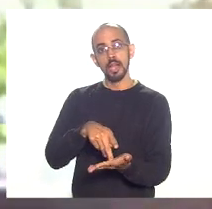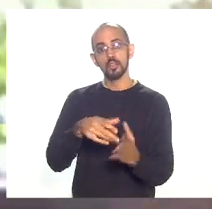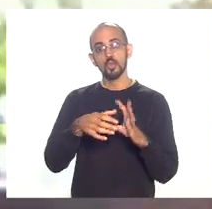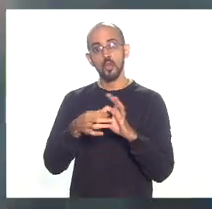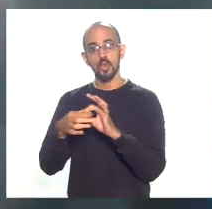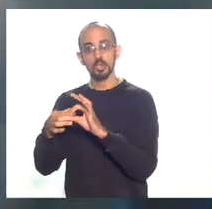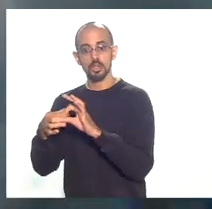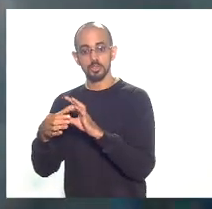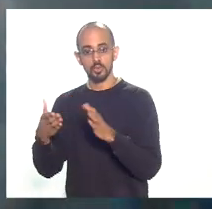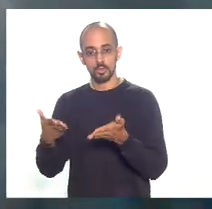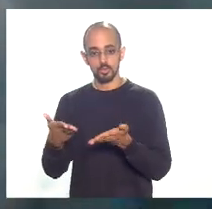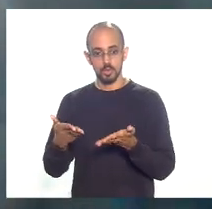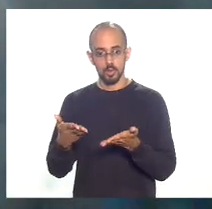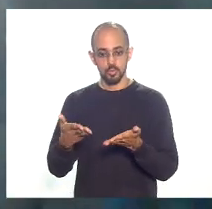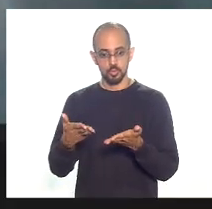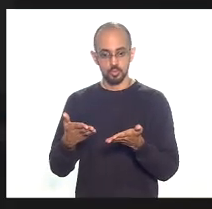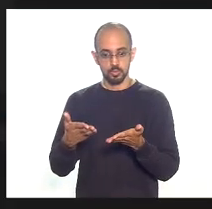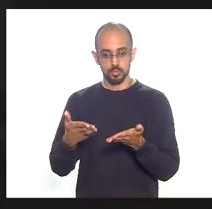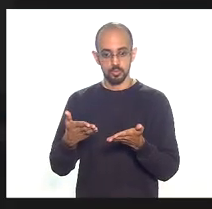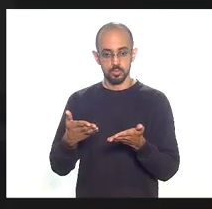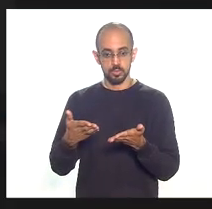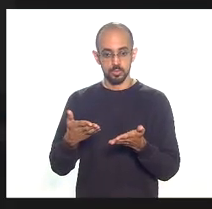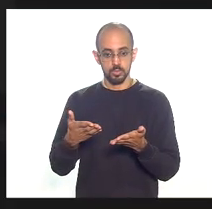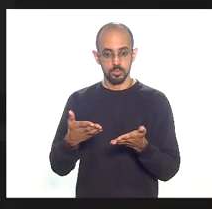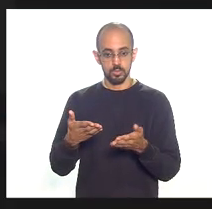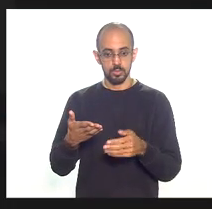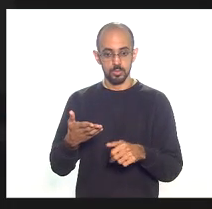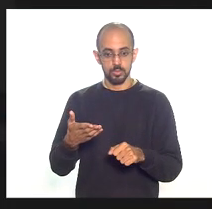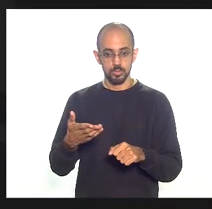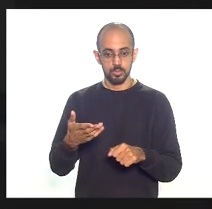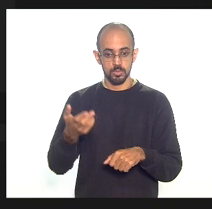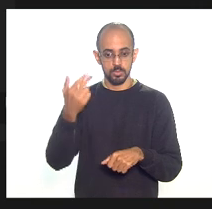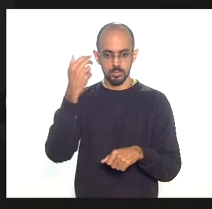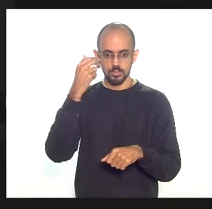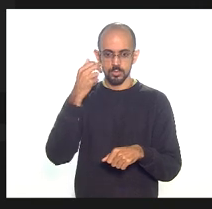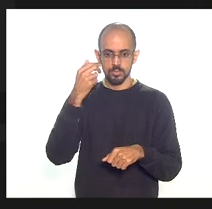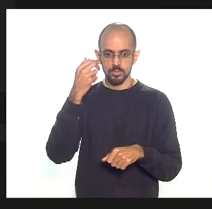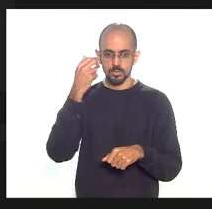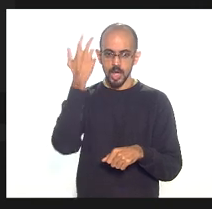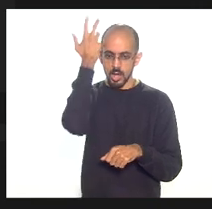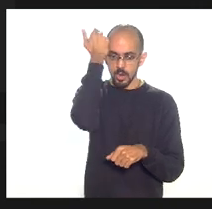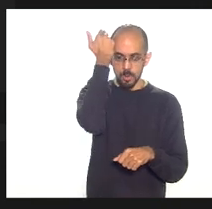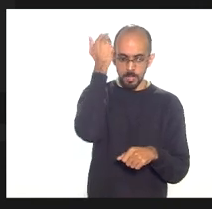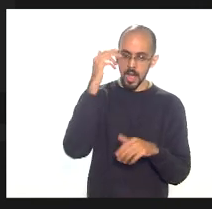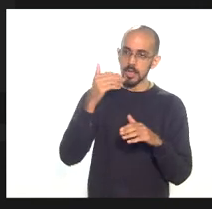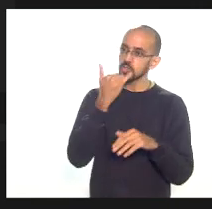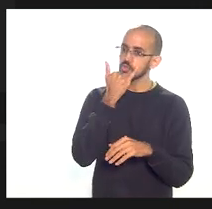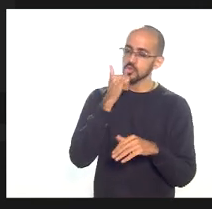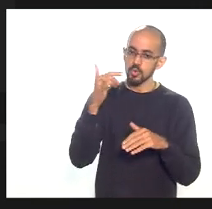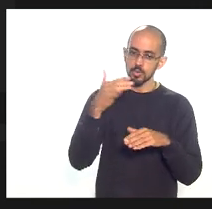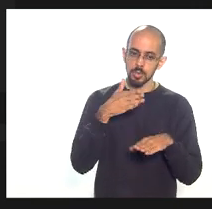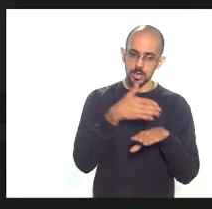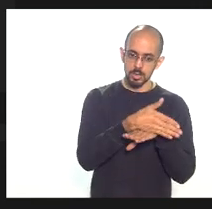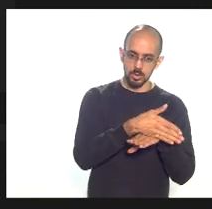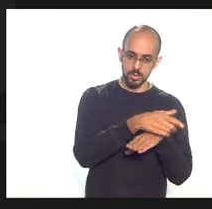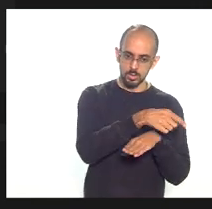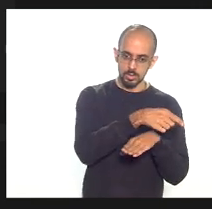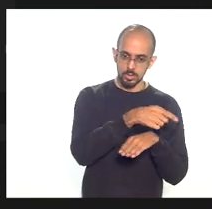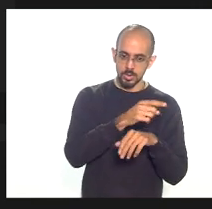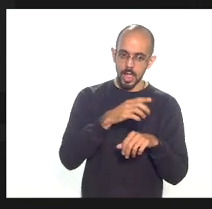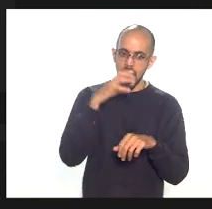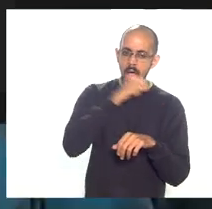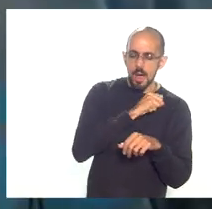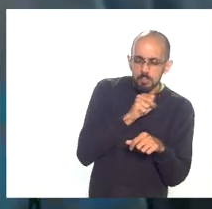deputado Eliomar Coelho não concede um greve à parte pois não deputado Eliomar Coelho é breve